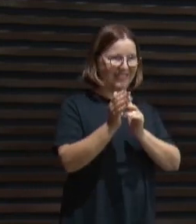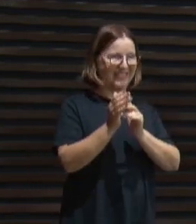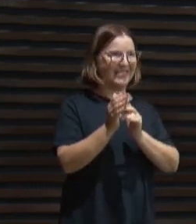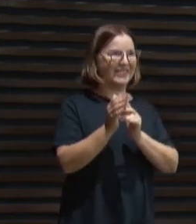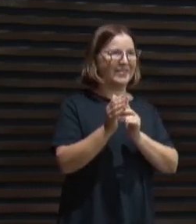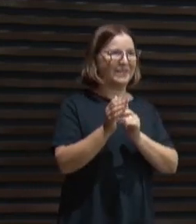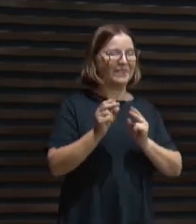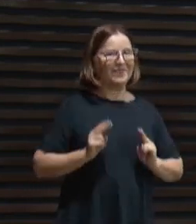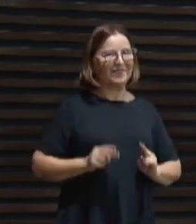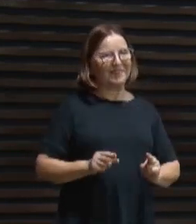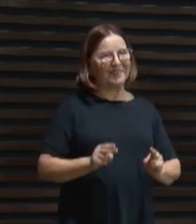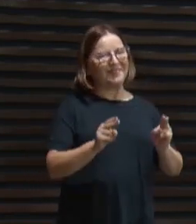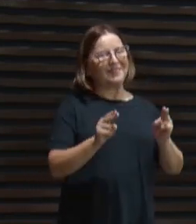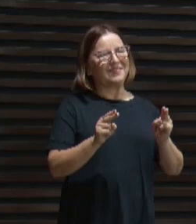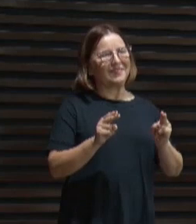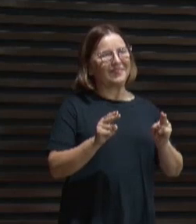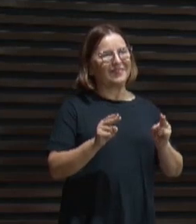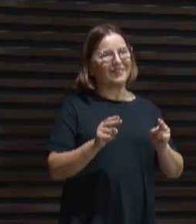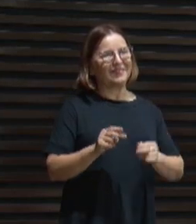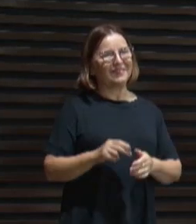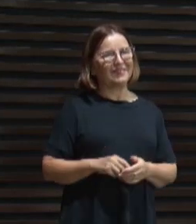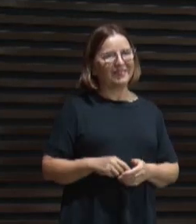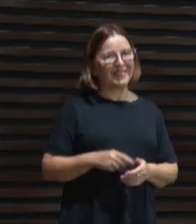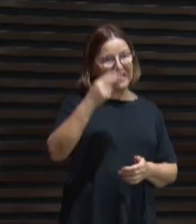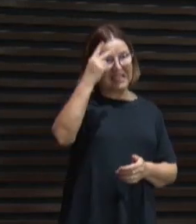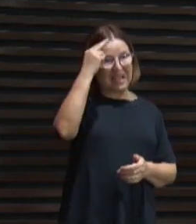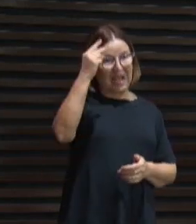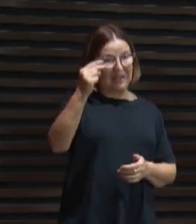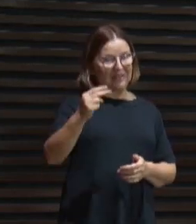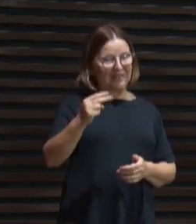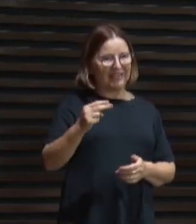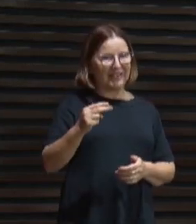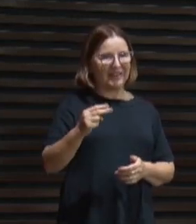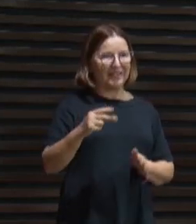era altivo e submisso.